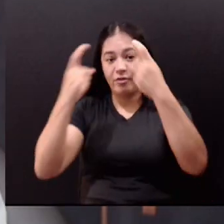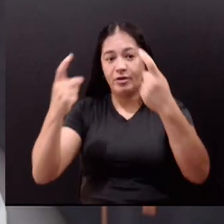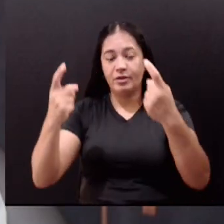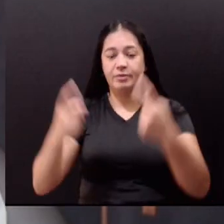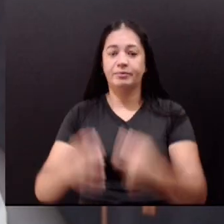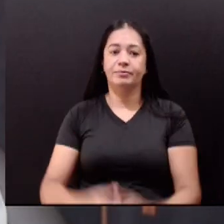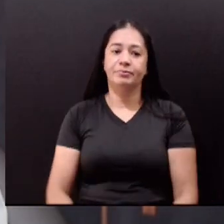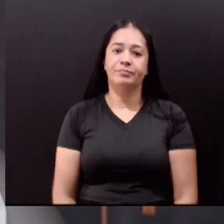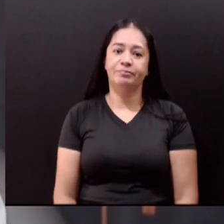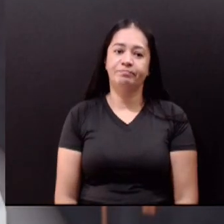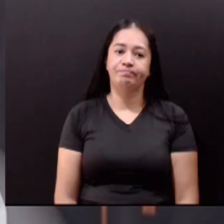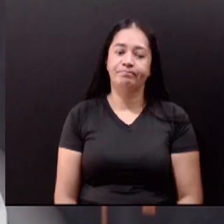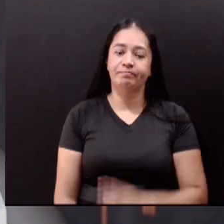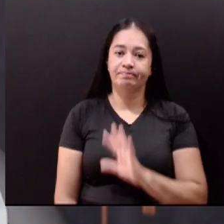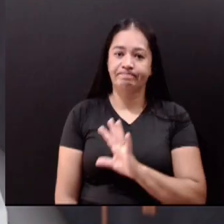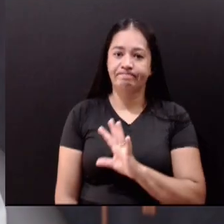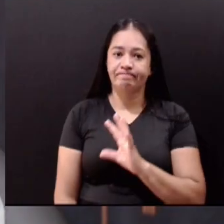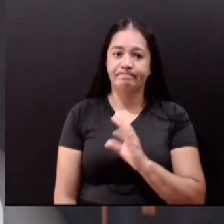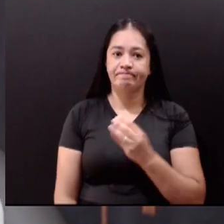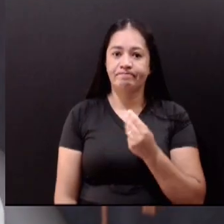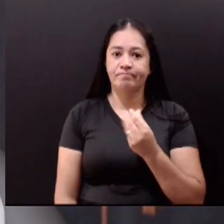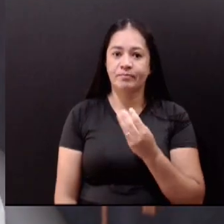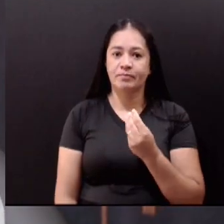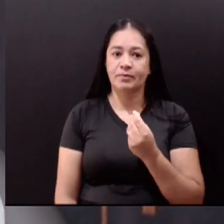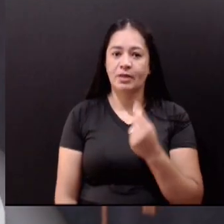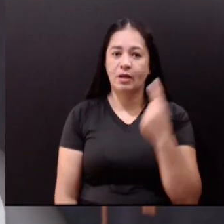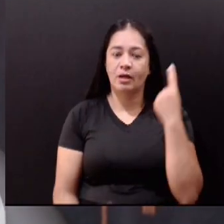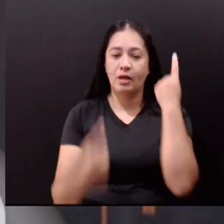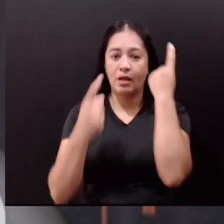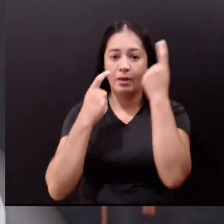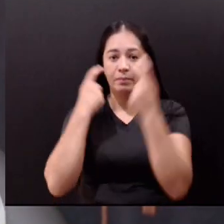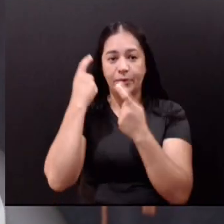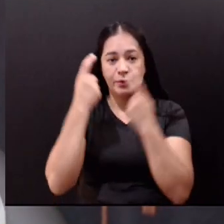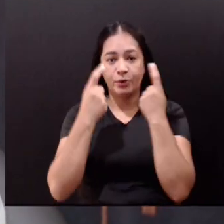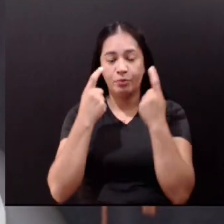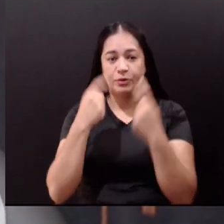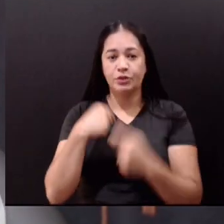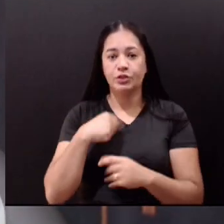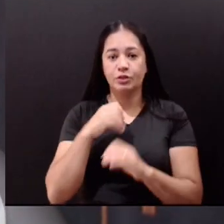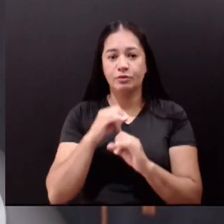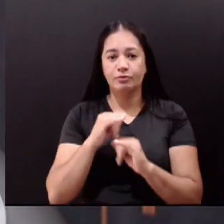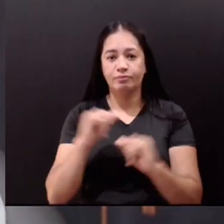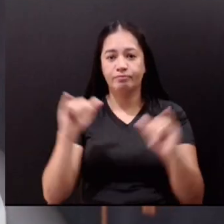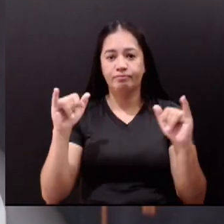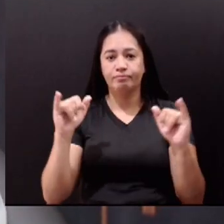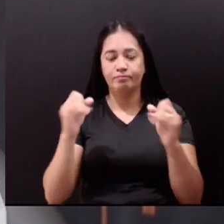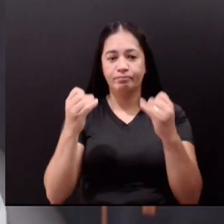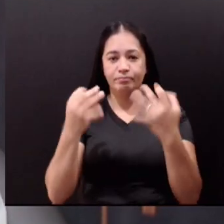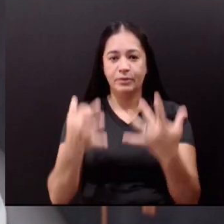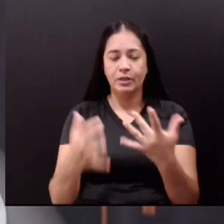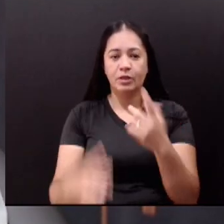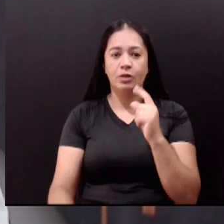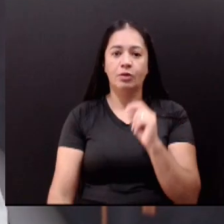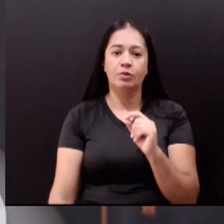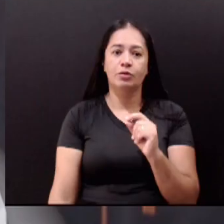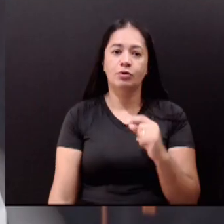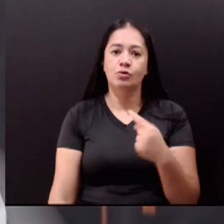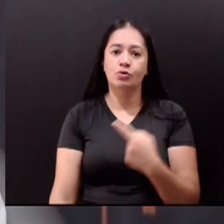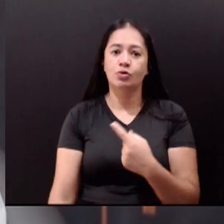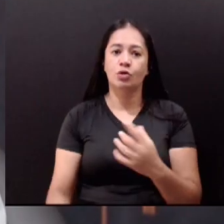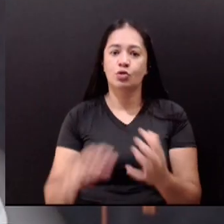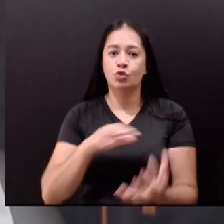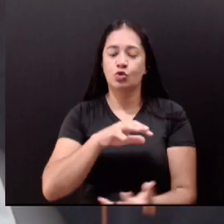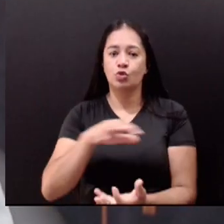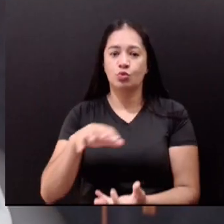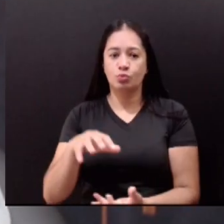situação, de extrema preocupação, e eu vou trazer essa questão para o nosso mundo analógico, né, o Uhum.